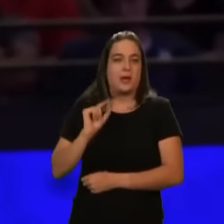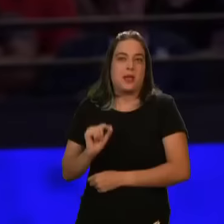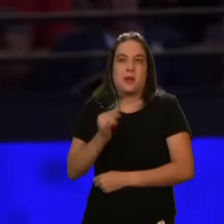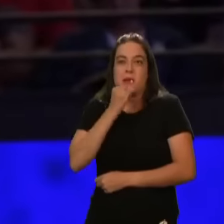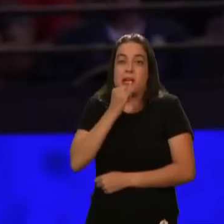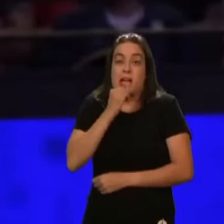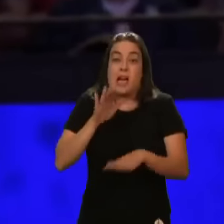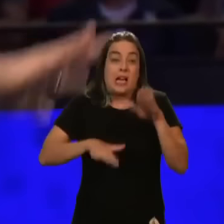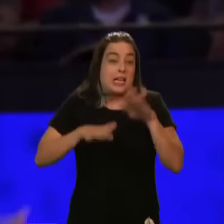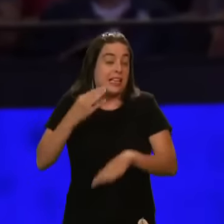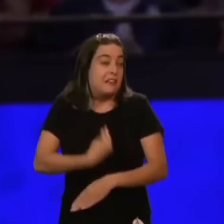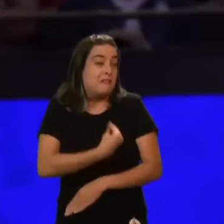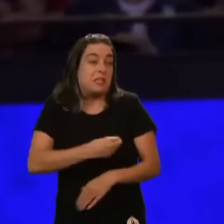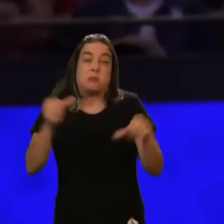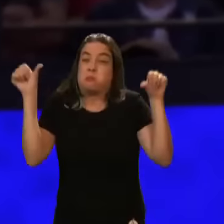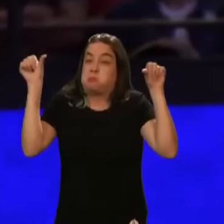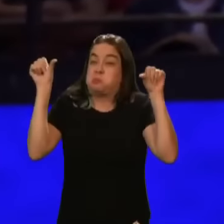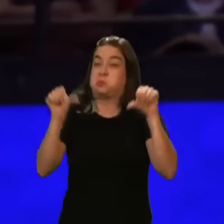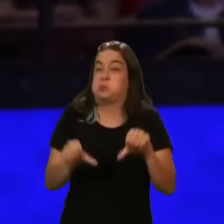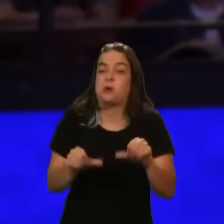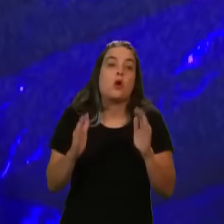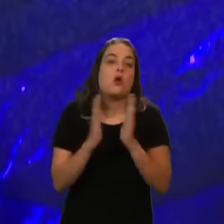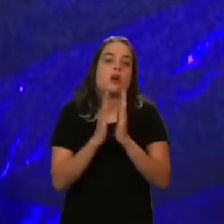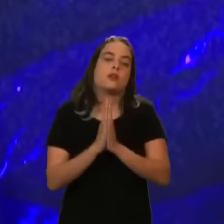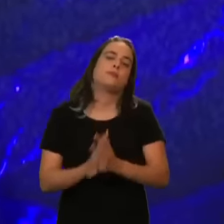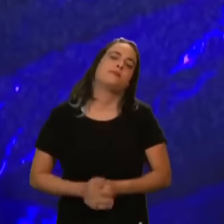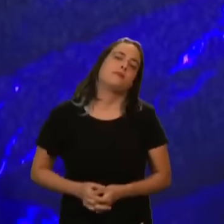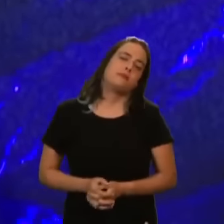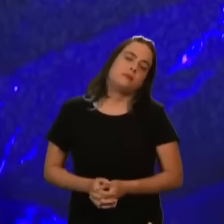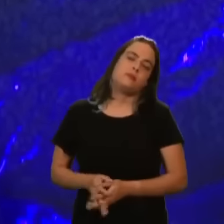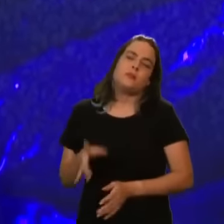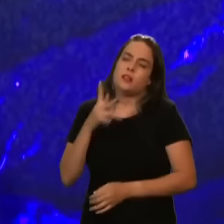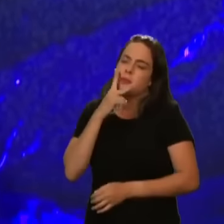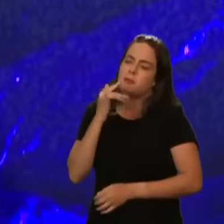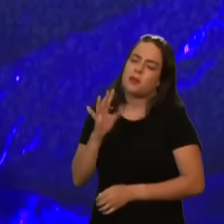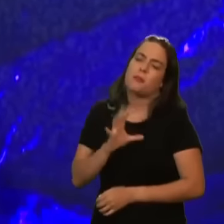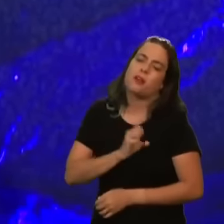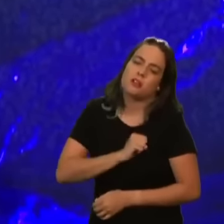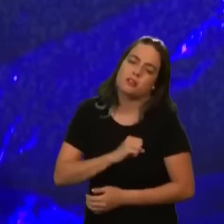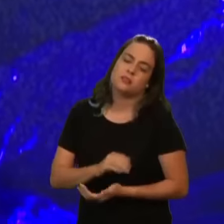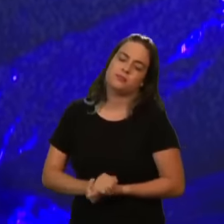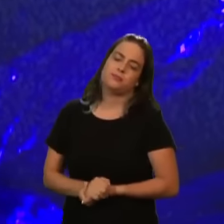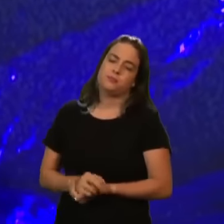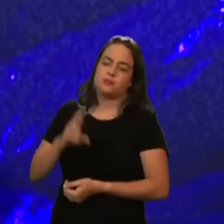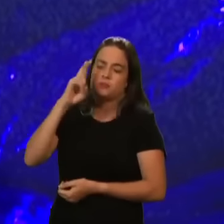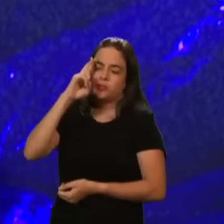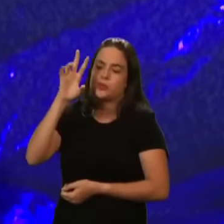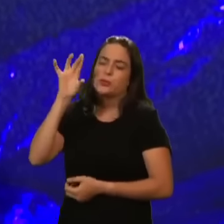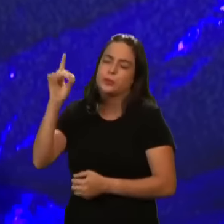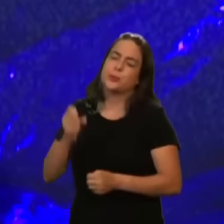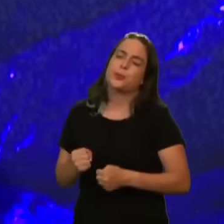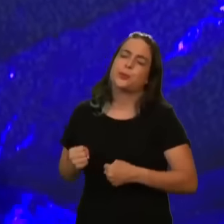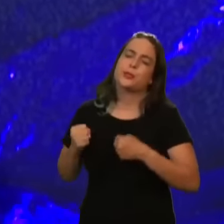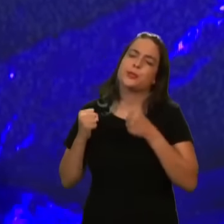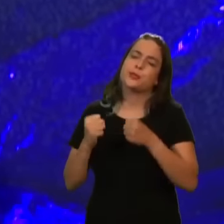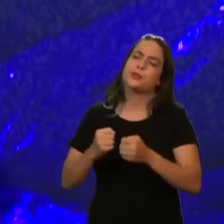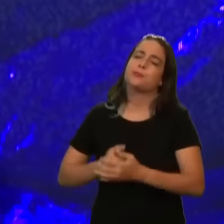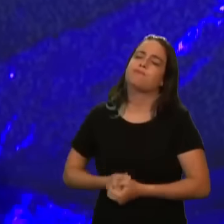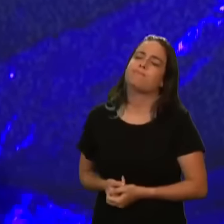vivendo tragédia e a gente orando: Pai amado, Senhor Deus Todo-Poderoso,